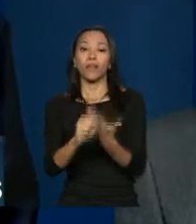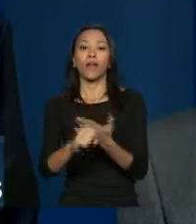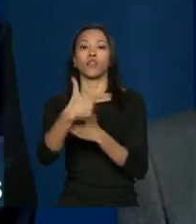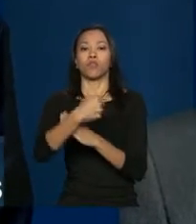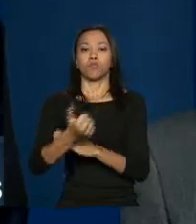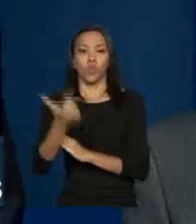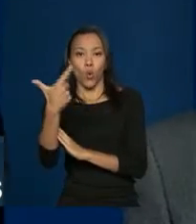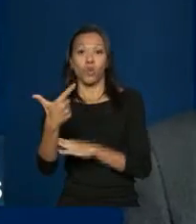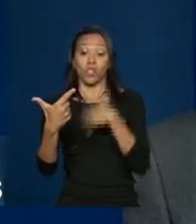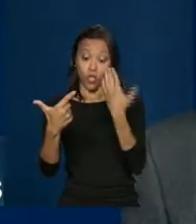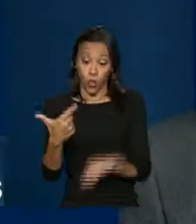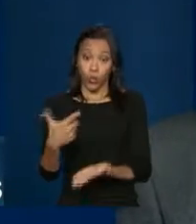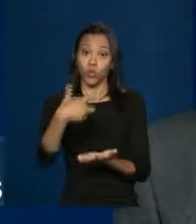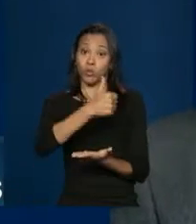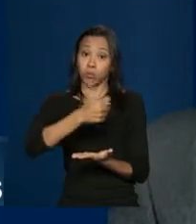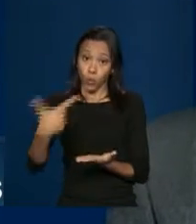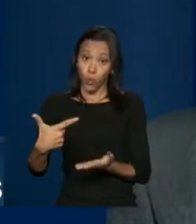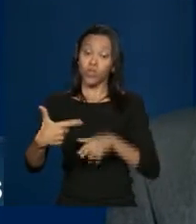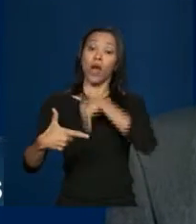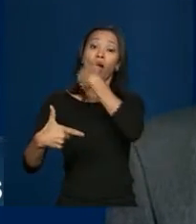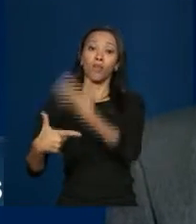o de 2012, que irá até